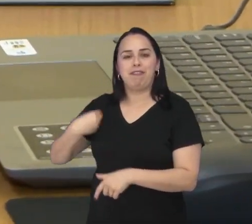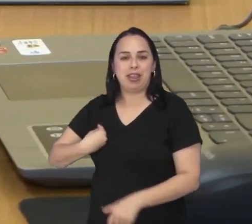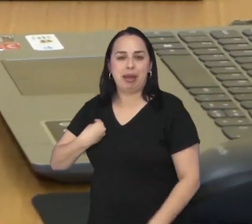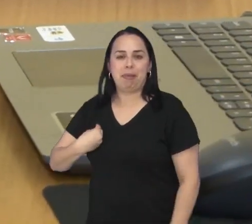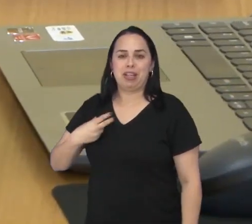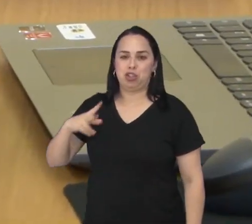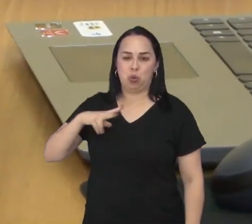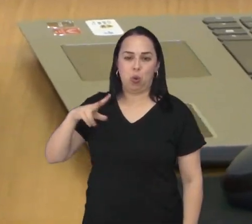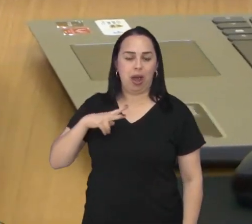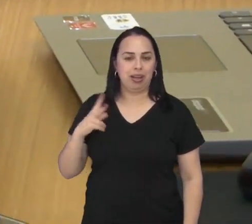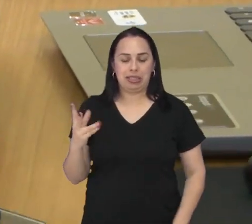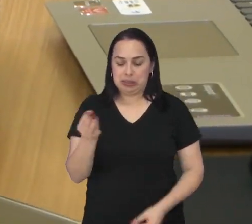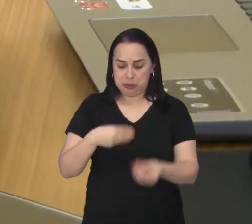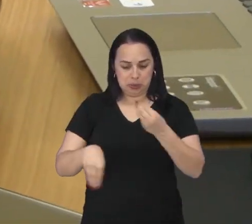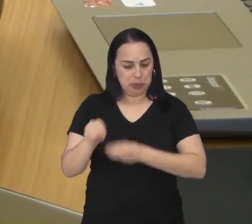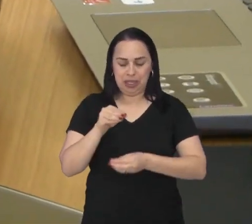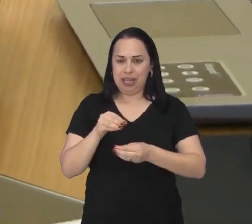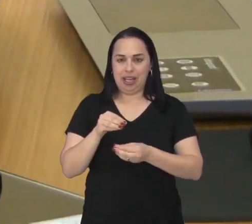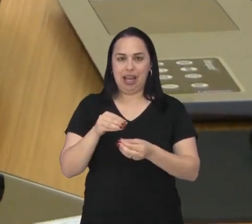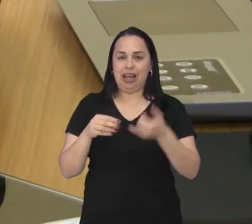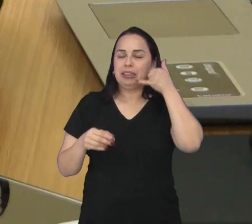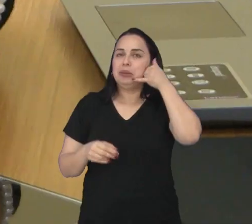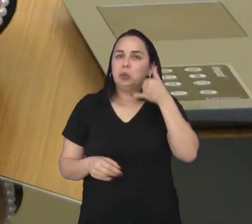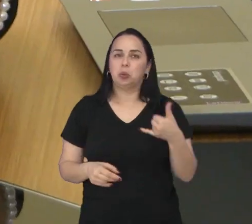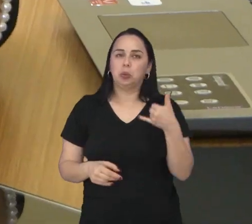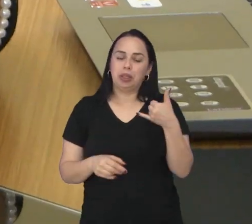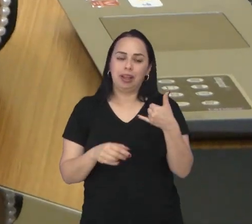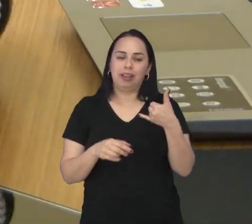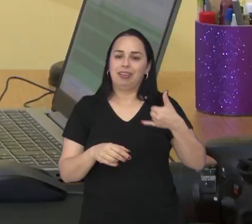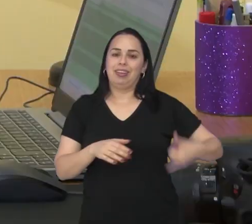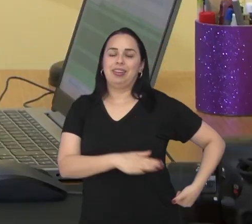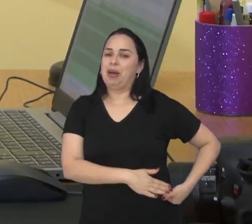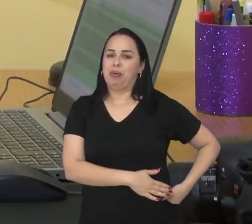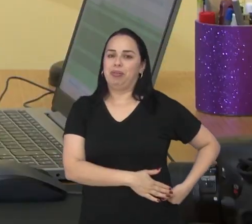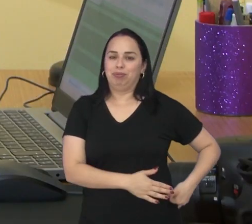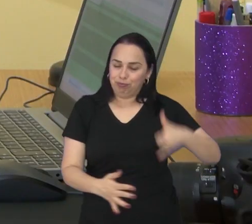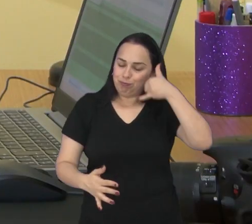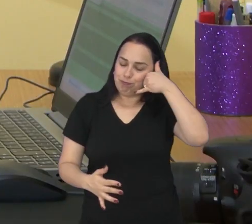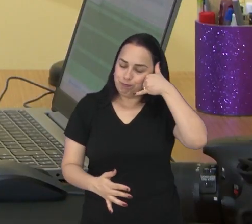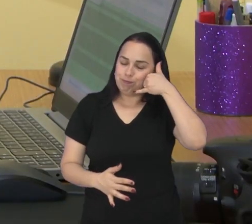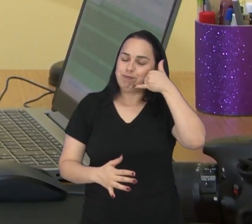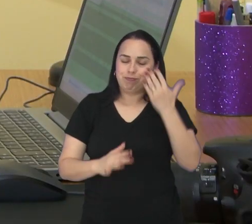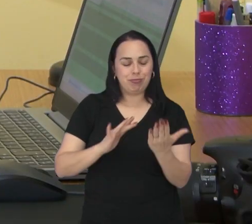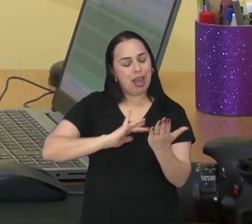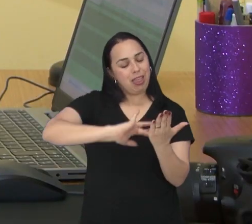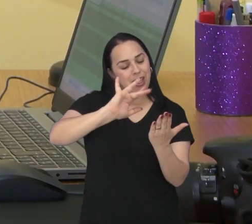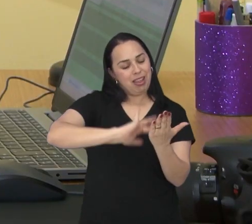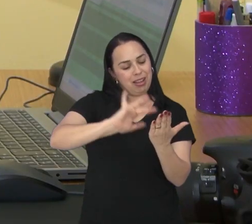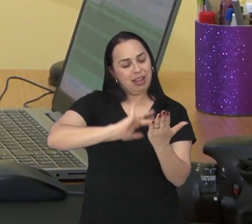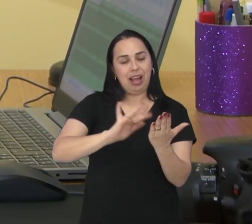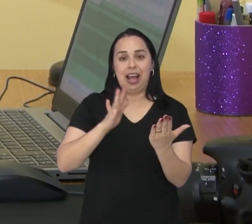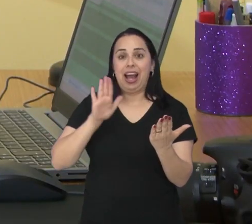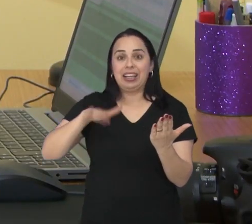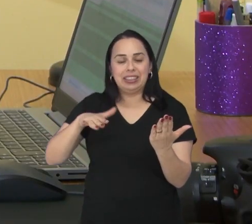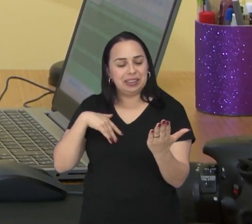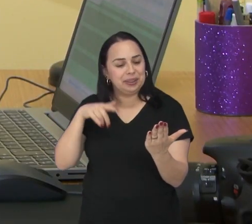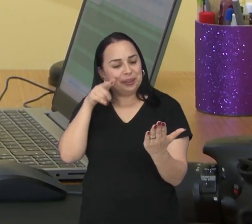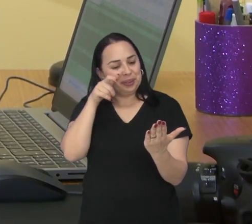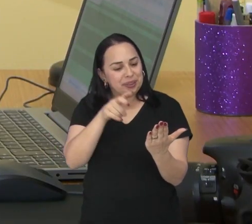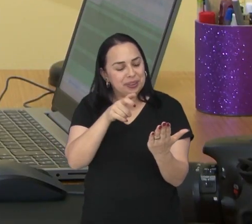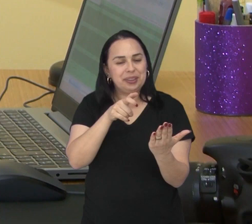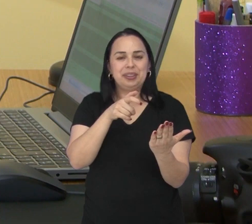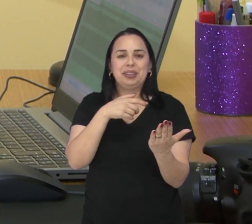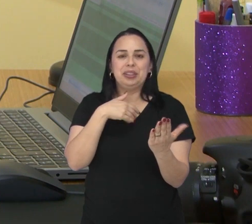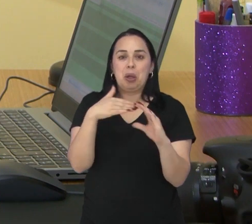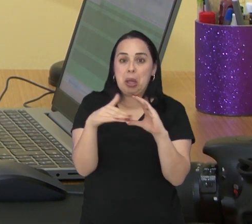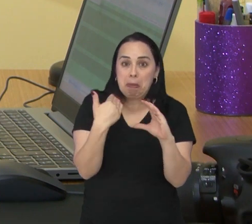misturam e ela não consegue deixar o celular de lado. Mas às vezes é irresistível você ali abrir, dar uma olhadinha